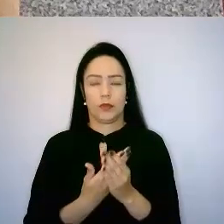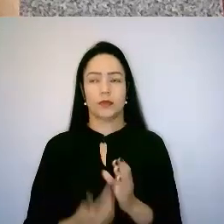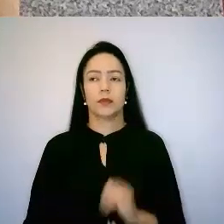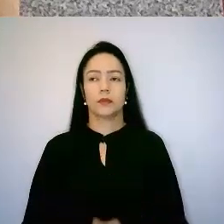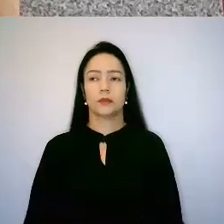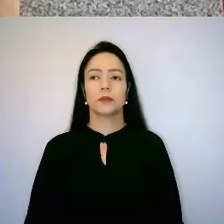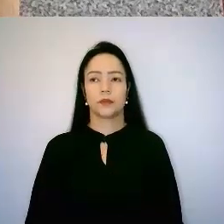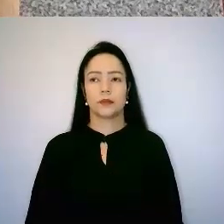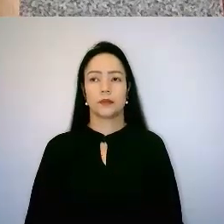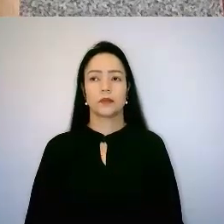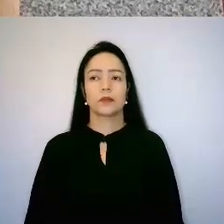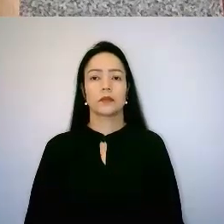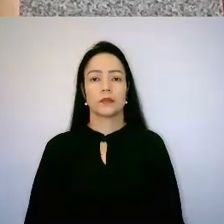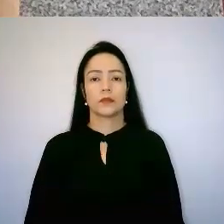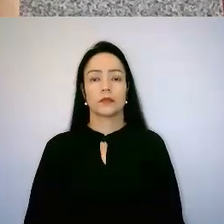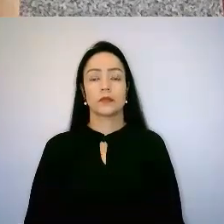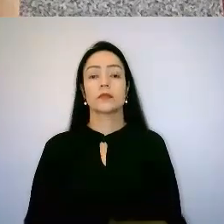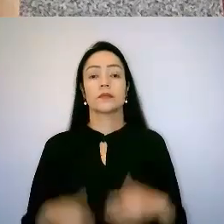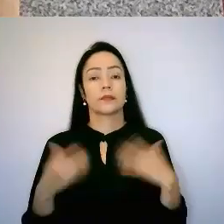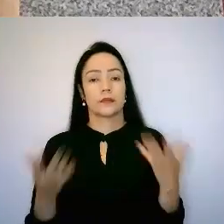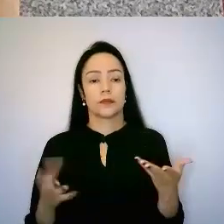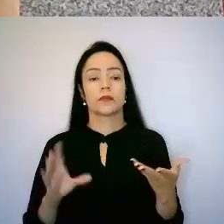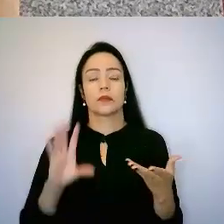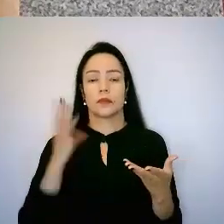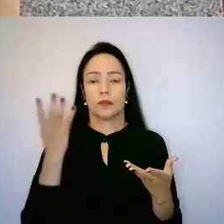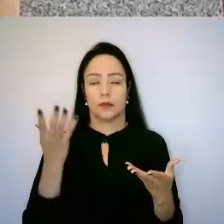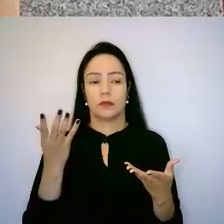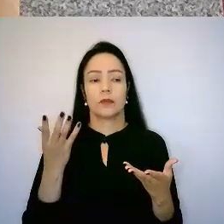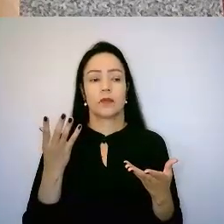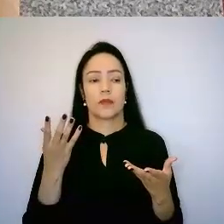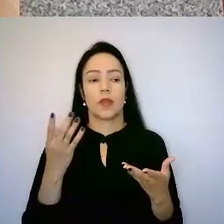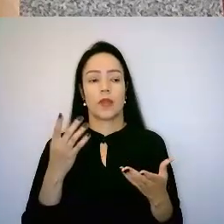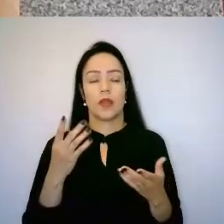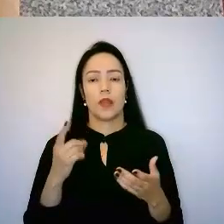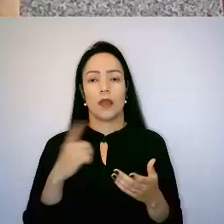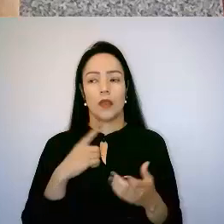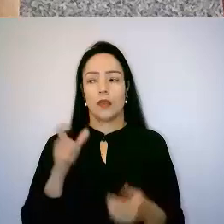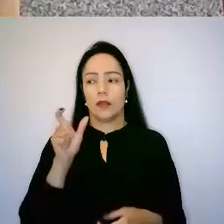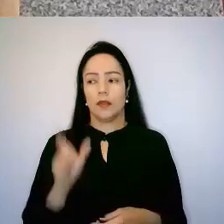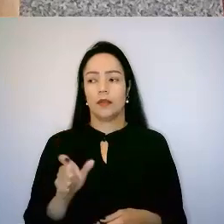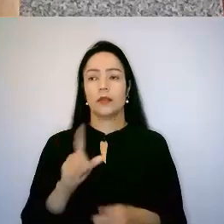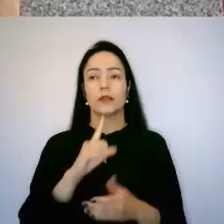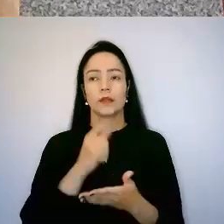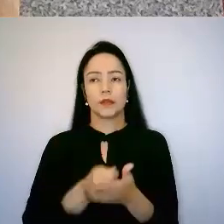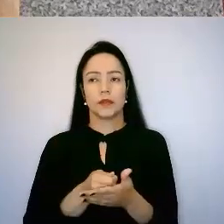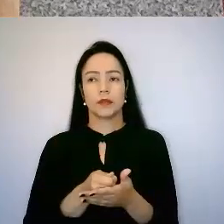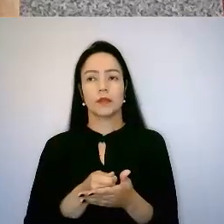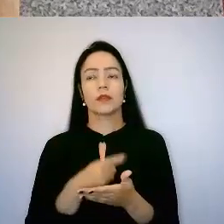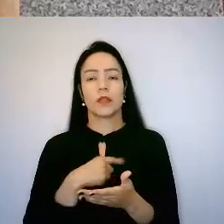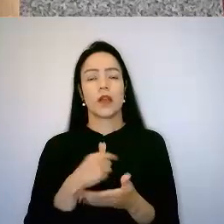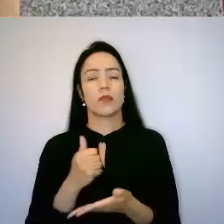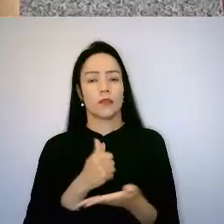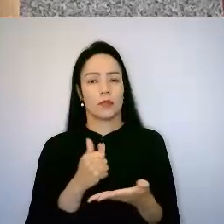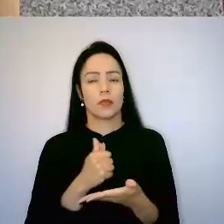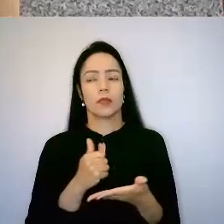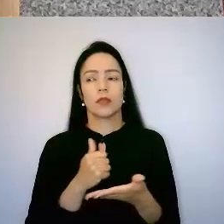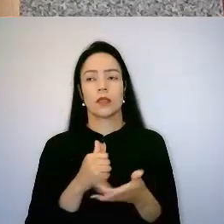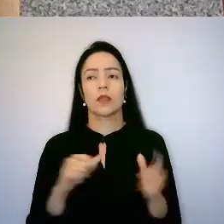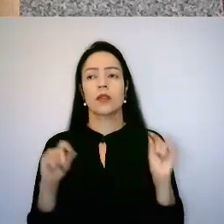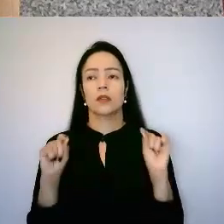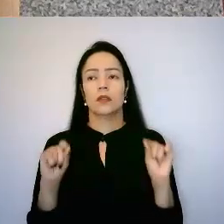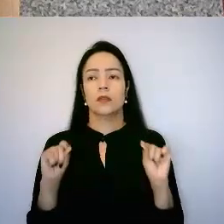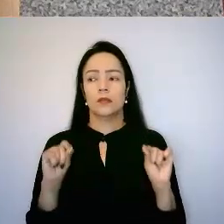ocorre excelências que a despeito da Nobre decisão estar bem fundamentada acontece que